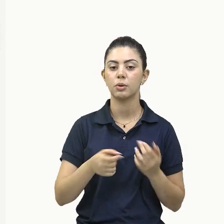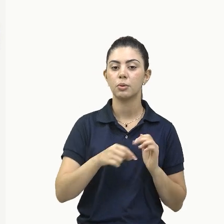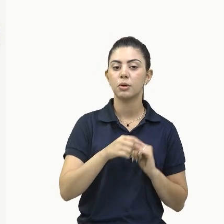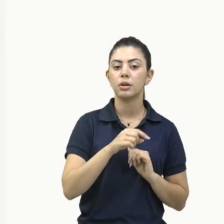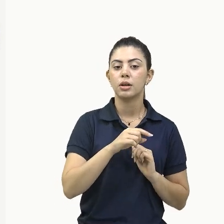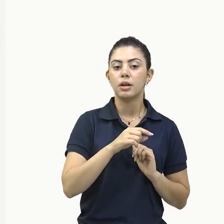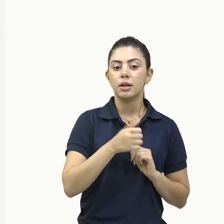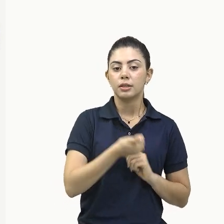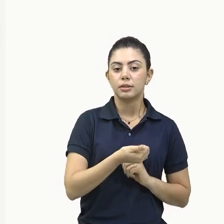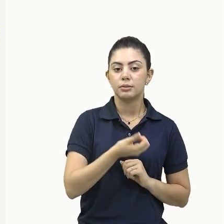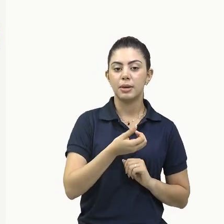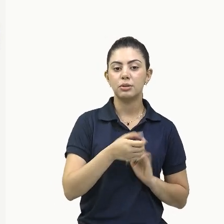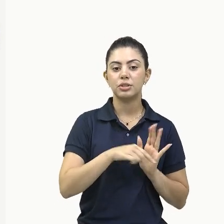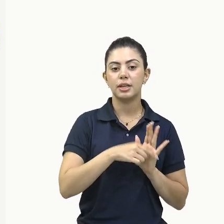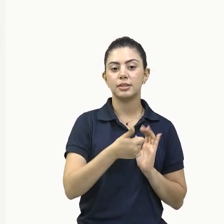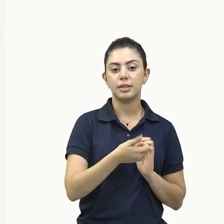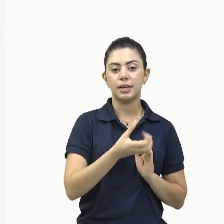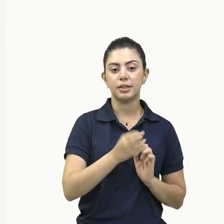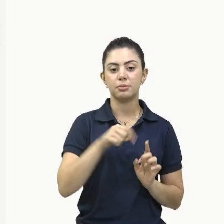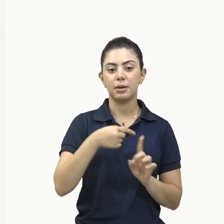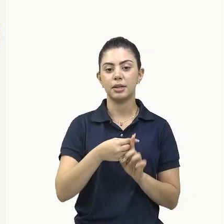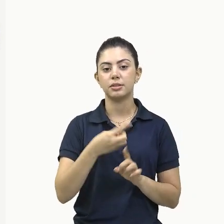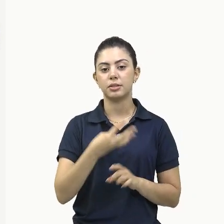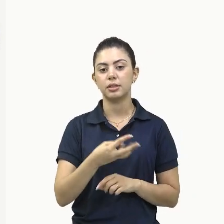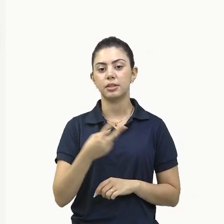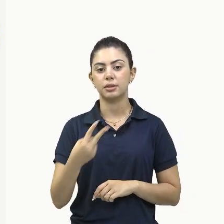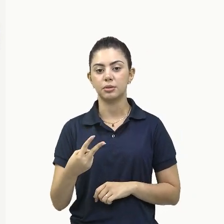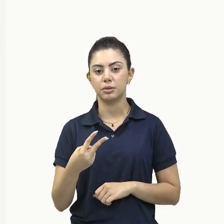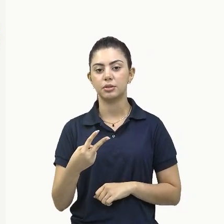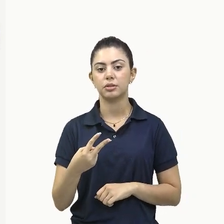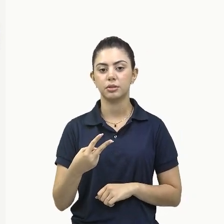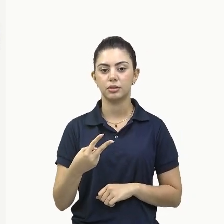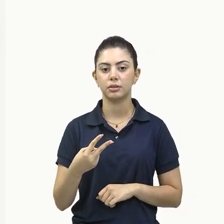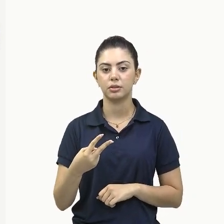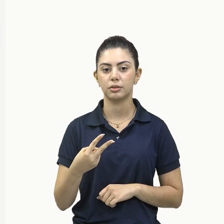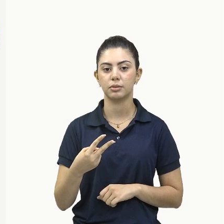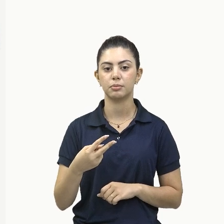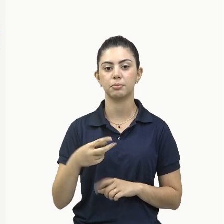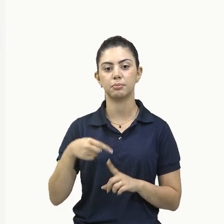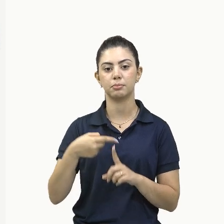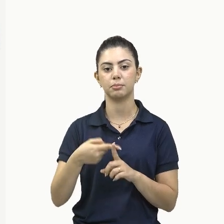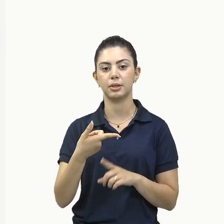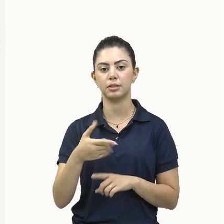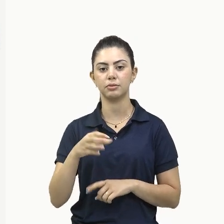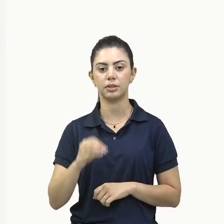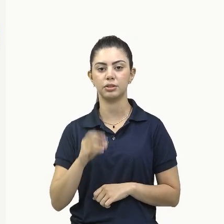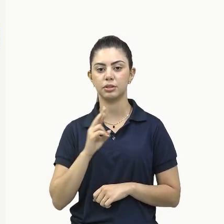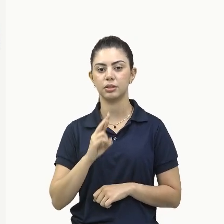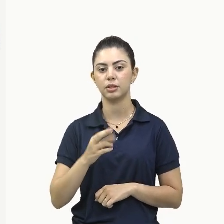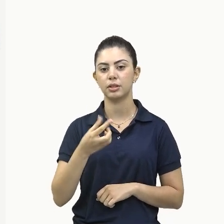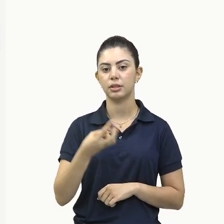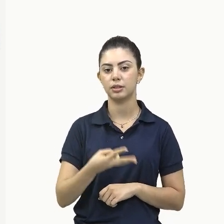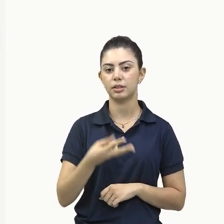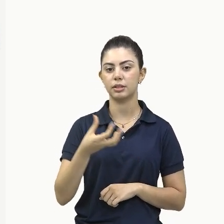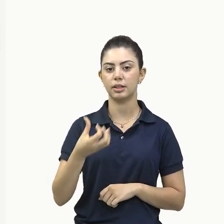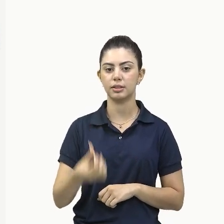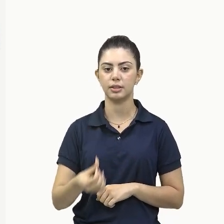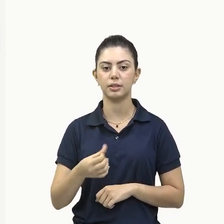mais 32, 16, né, 16 mais 20, 36. Ou